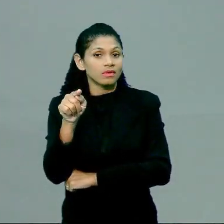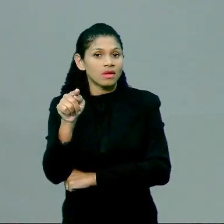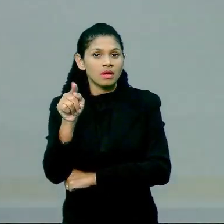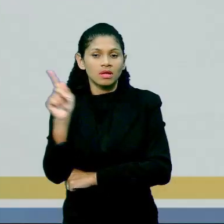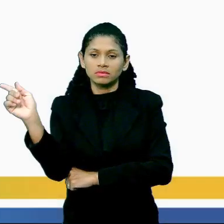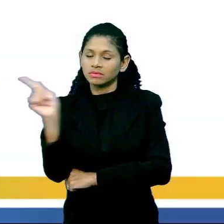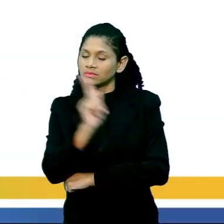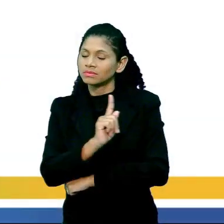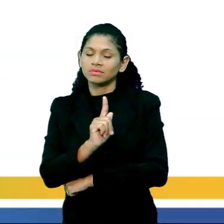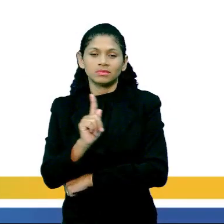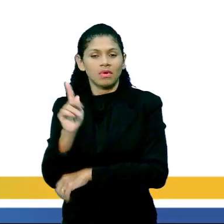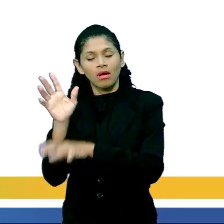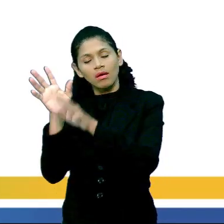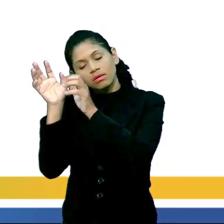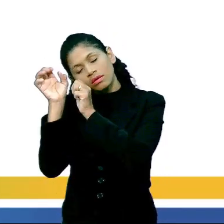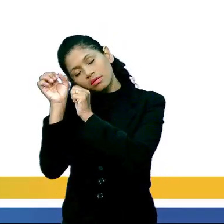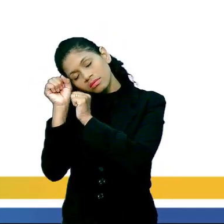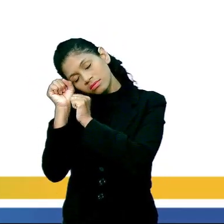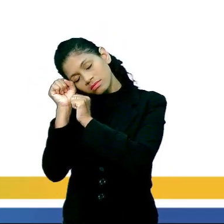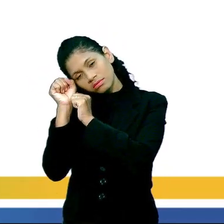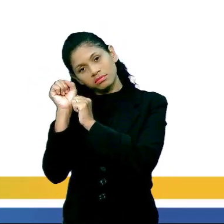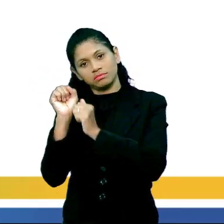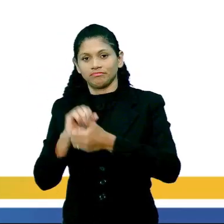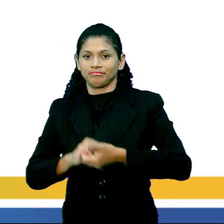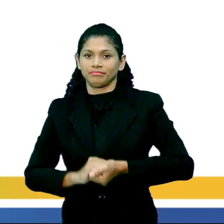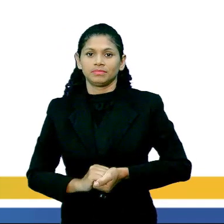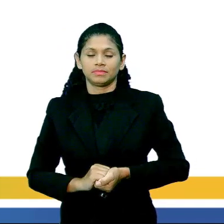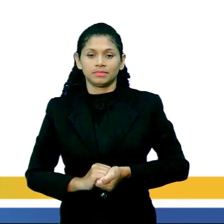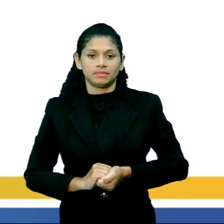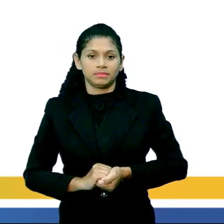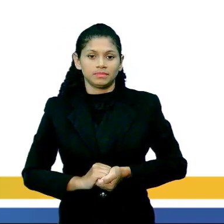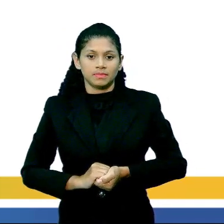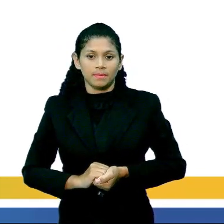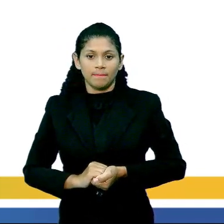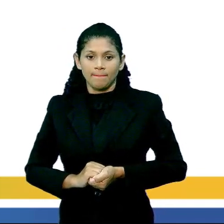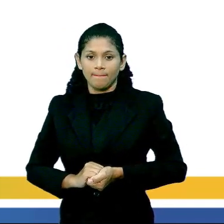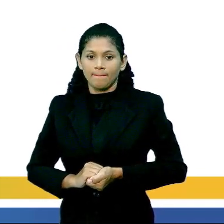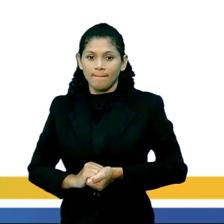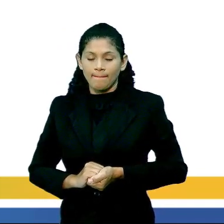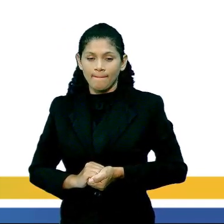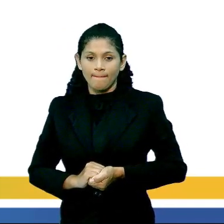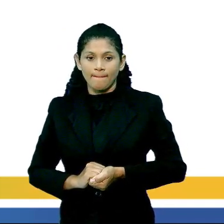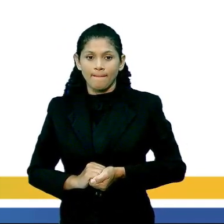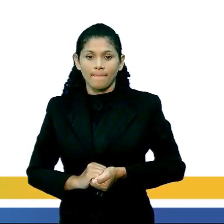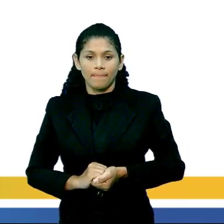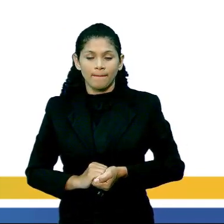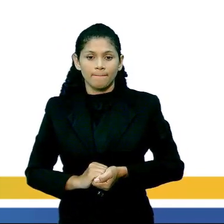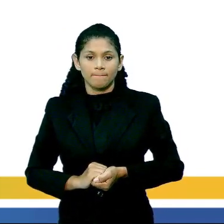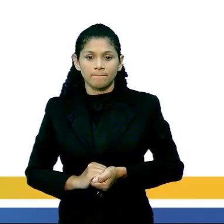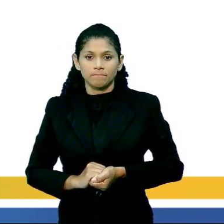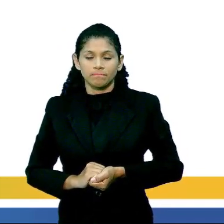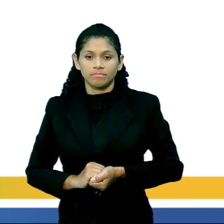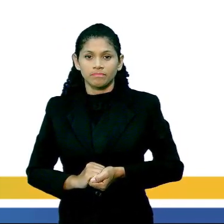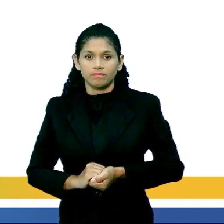são expressões que a gente utiliza aí também na língua portuguesa aí tem poder ser na língua né